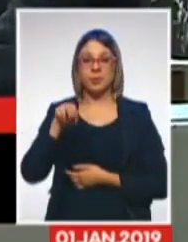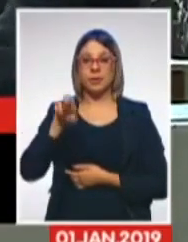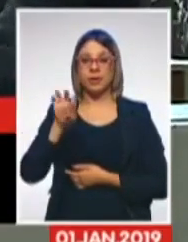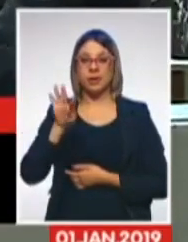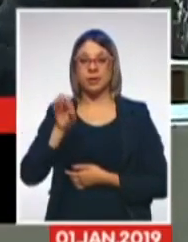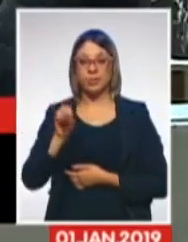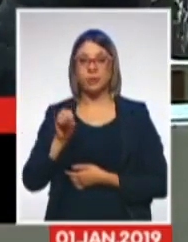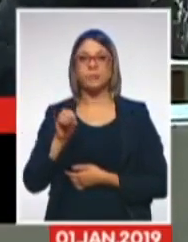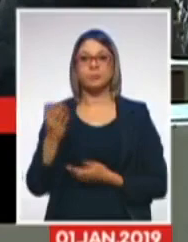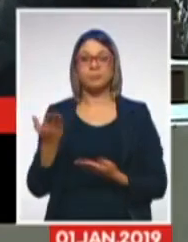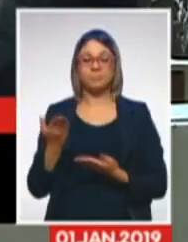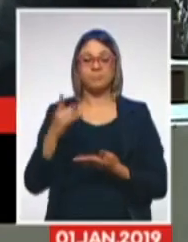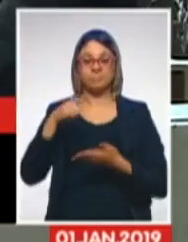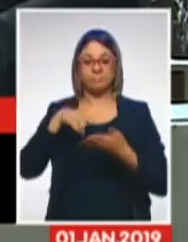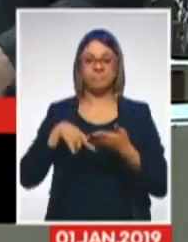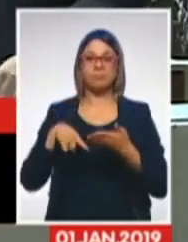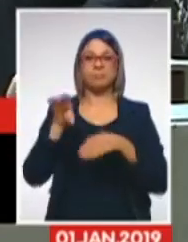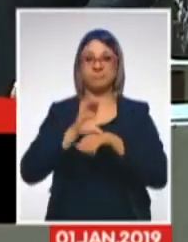constitucional.